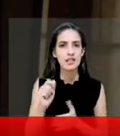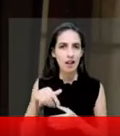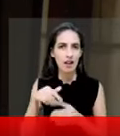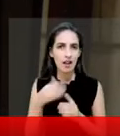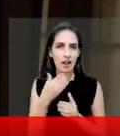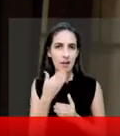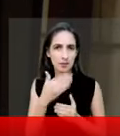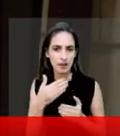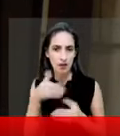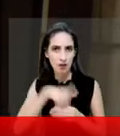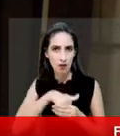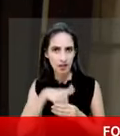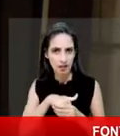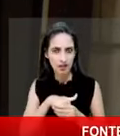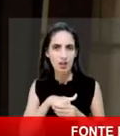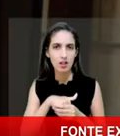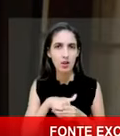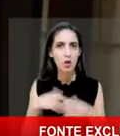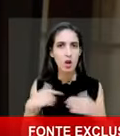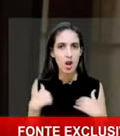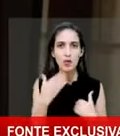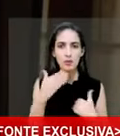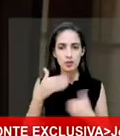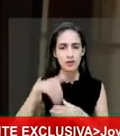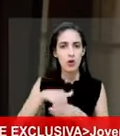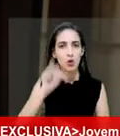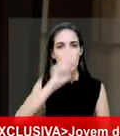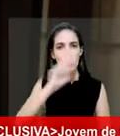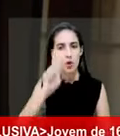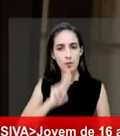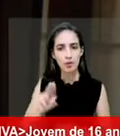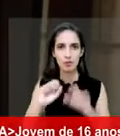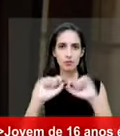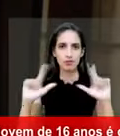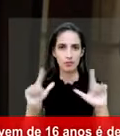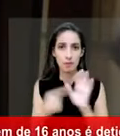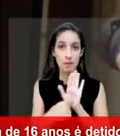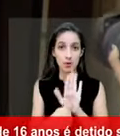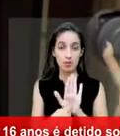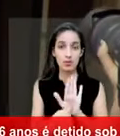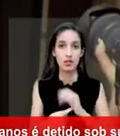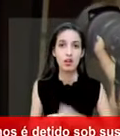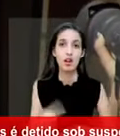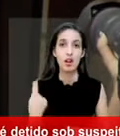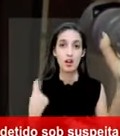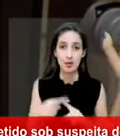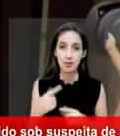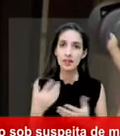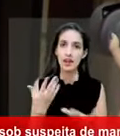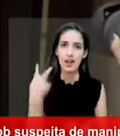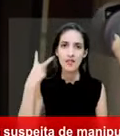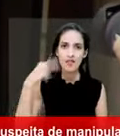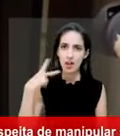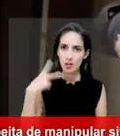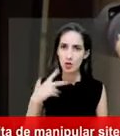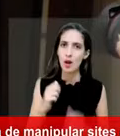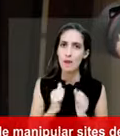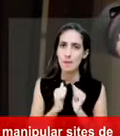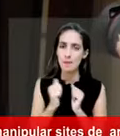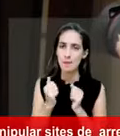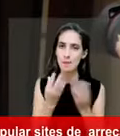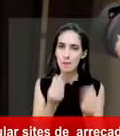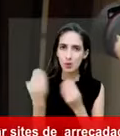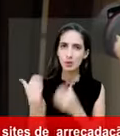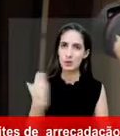em votação. Isso porque a gente está falando de uma vereadora que foi colega de muitos aqui e que foi assassinada